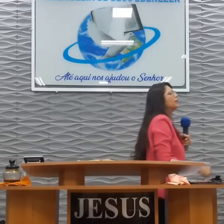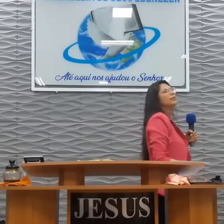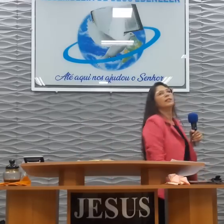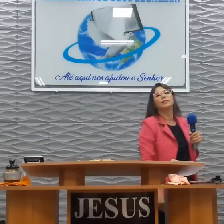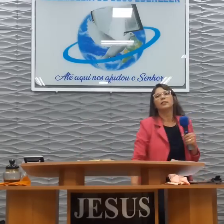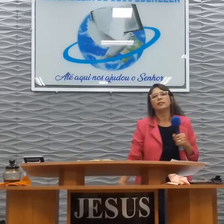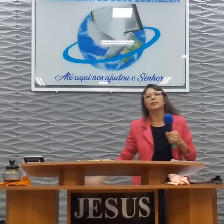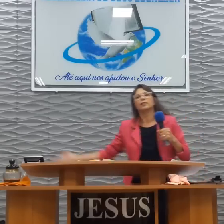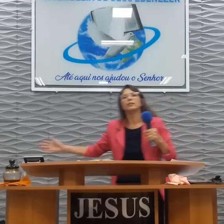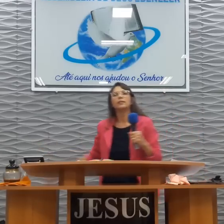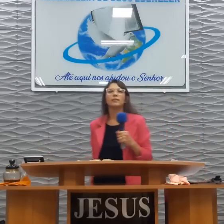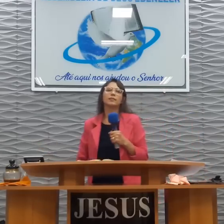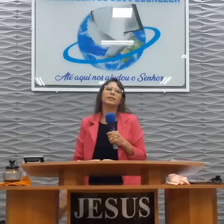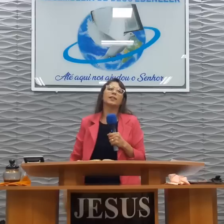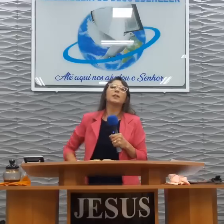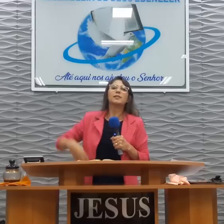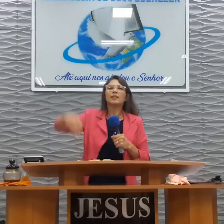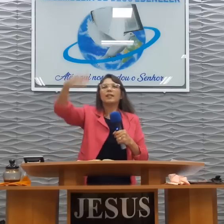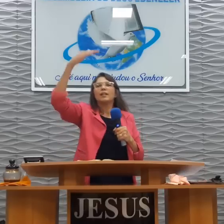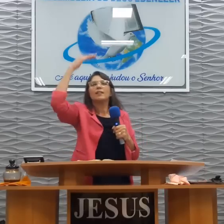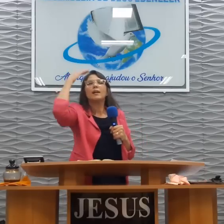filho.